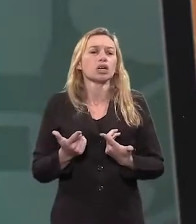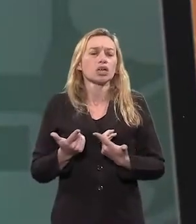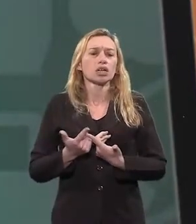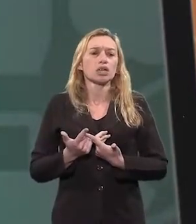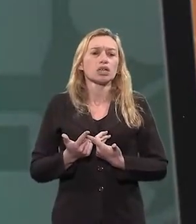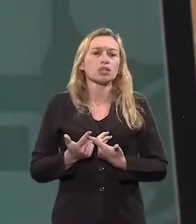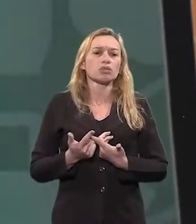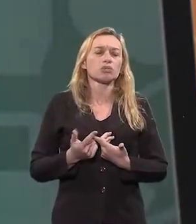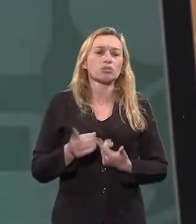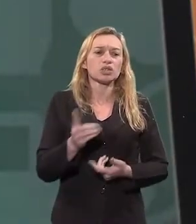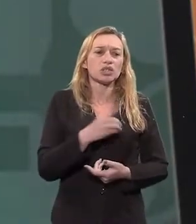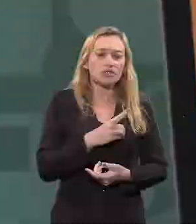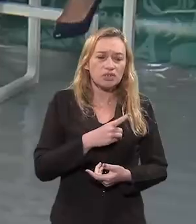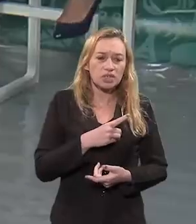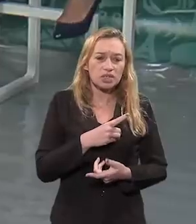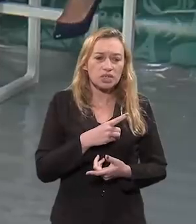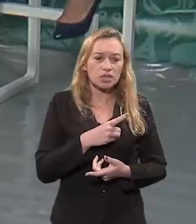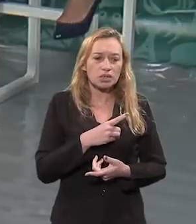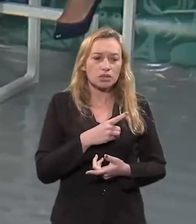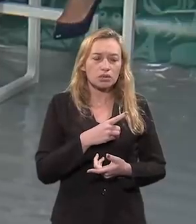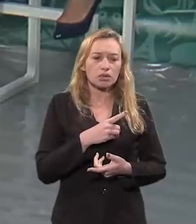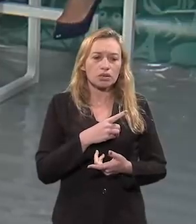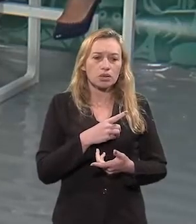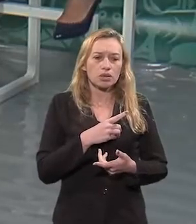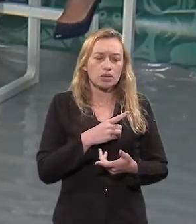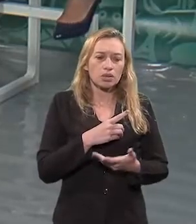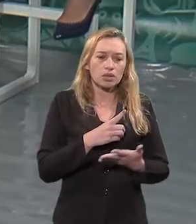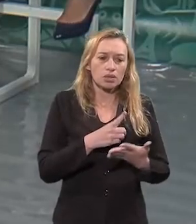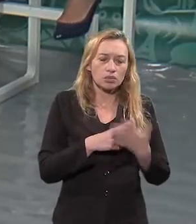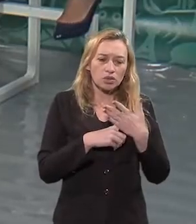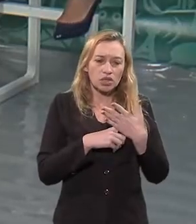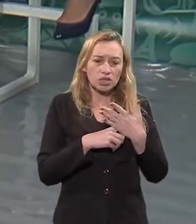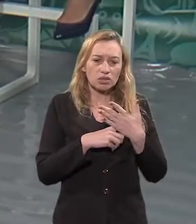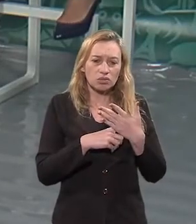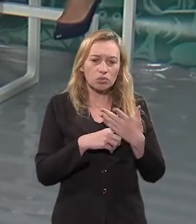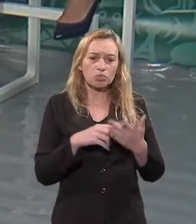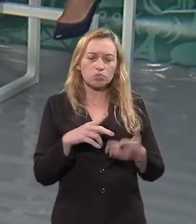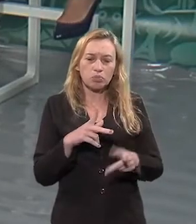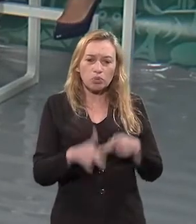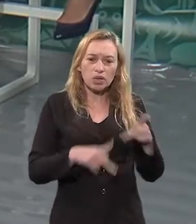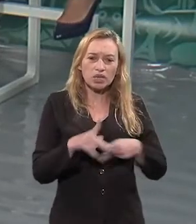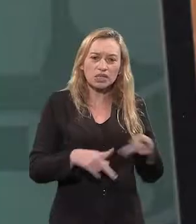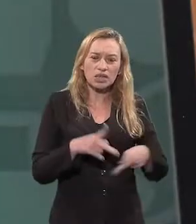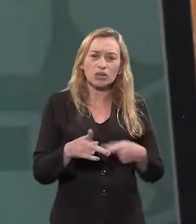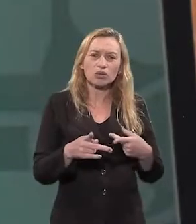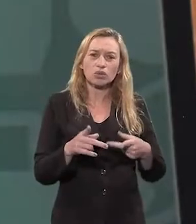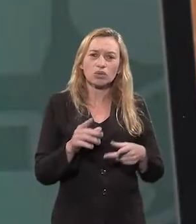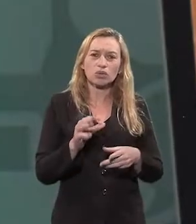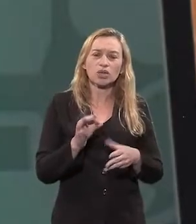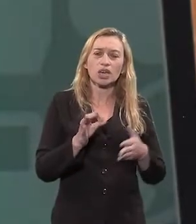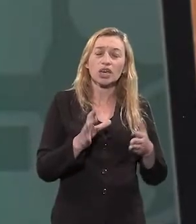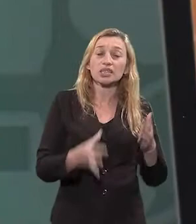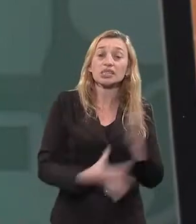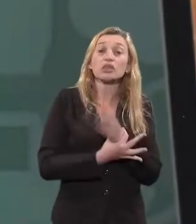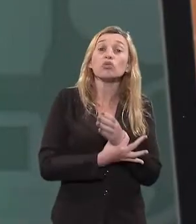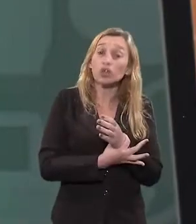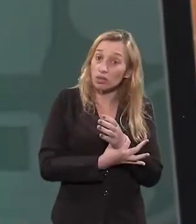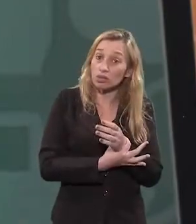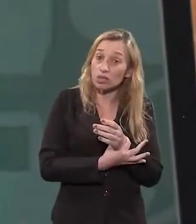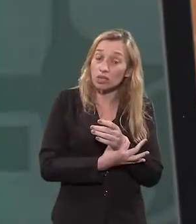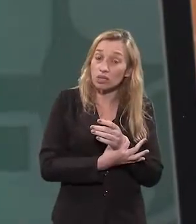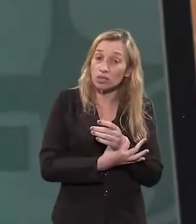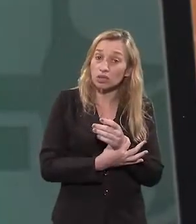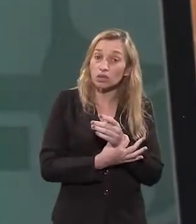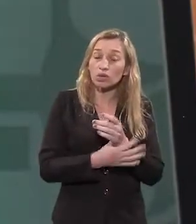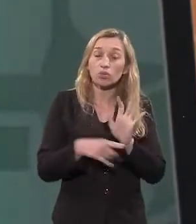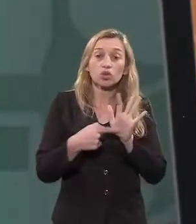que para uma defesa ali, vamos dizer assim, pessoal da população, isso seria uma medida aí de